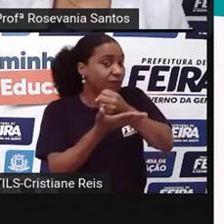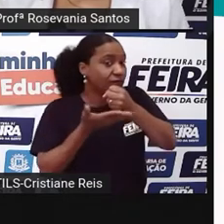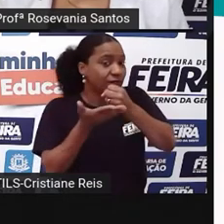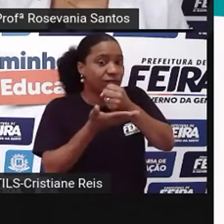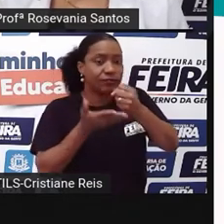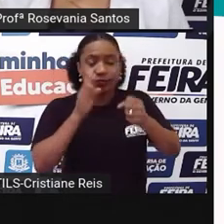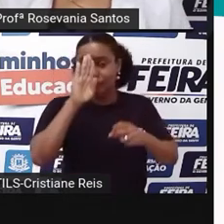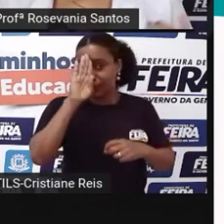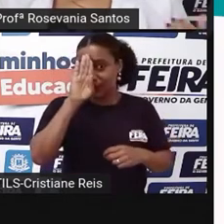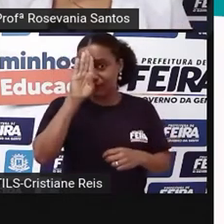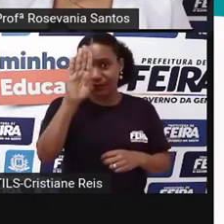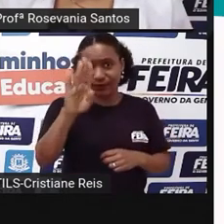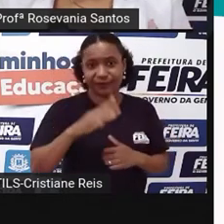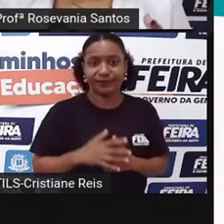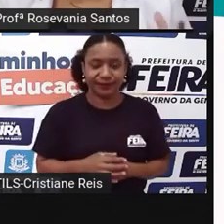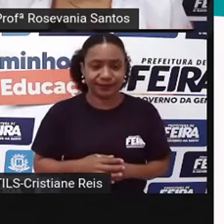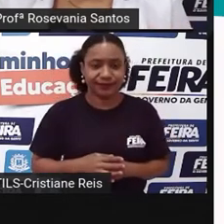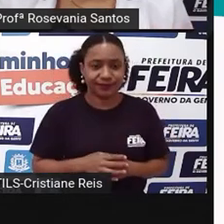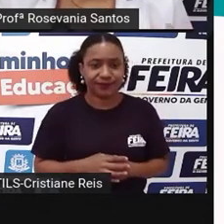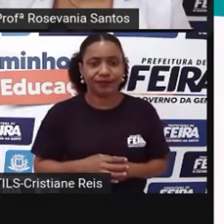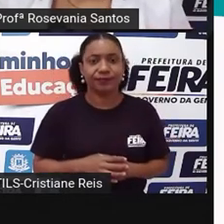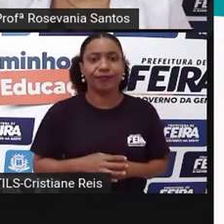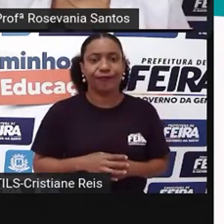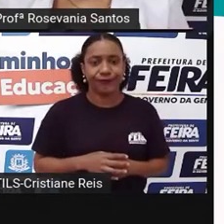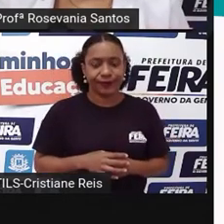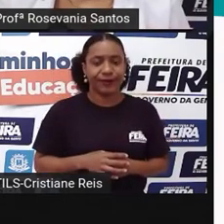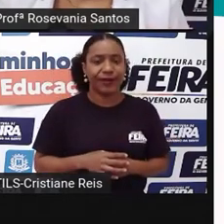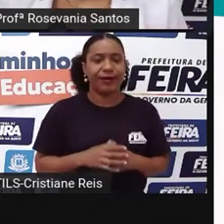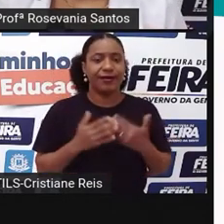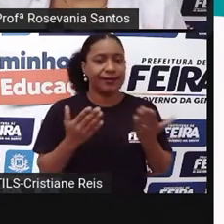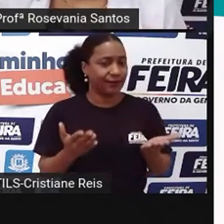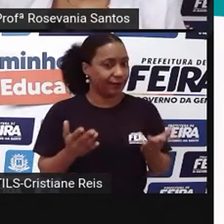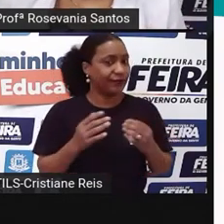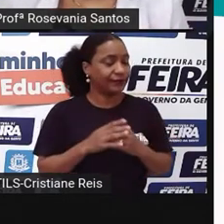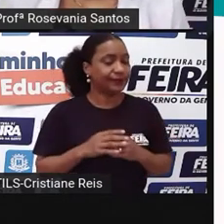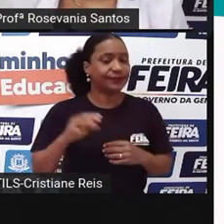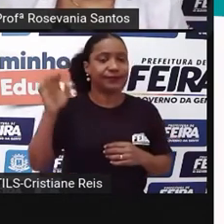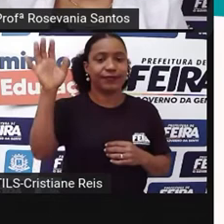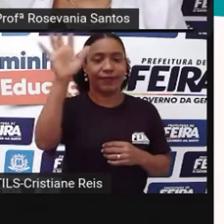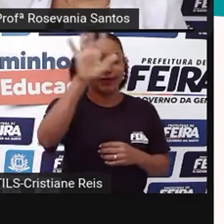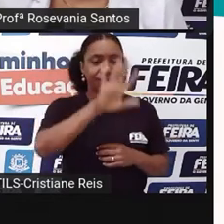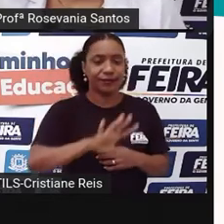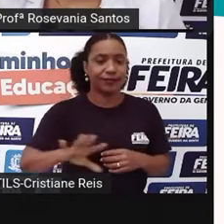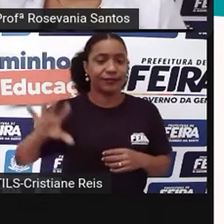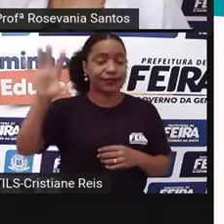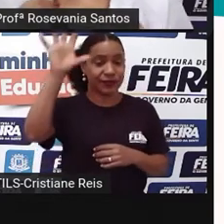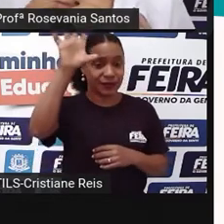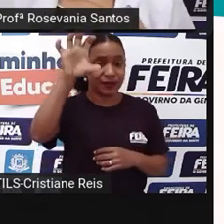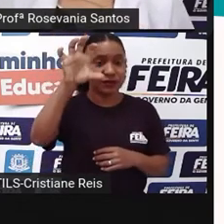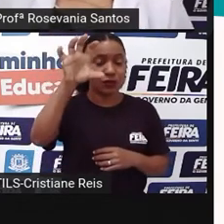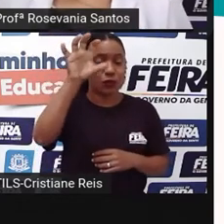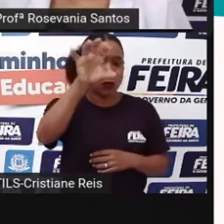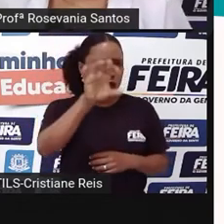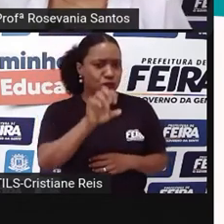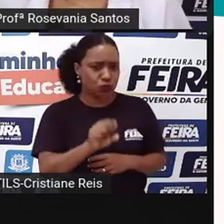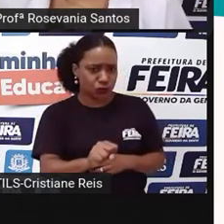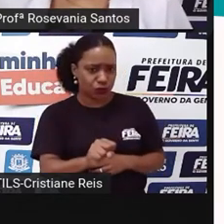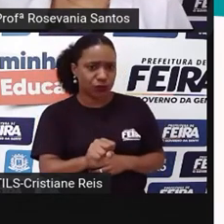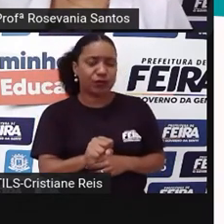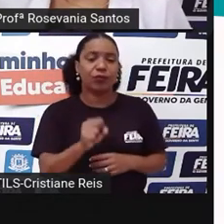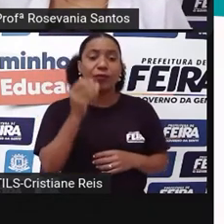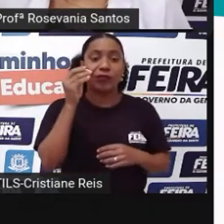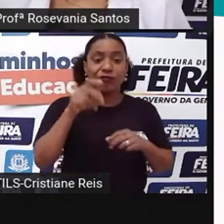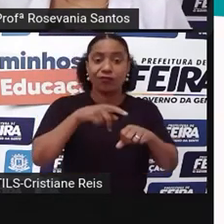chama atenção o que é que tornou essa região maior área industrial do país e concentra